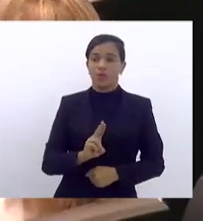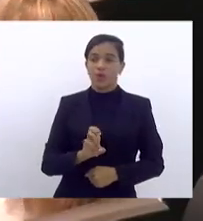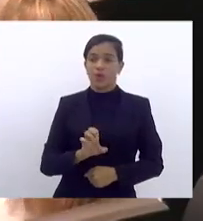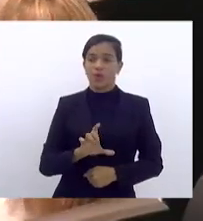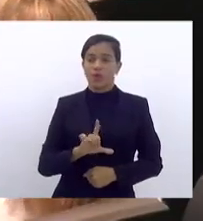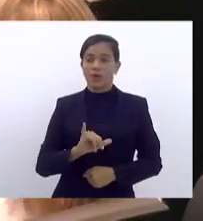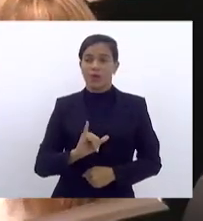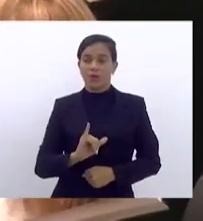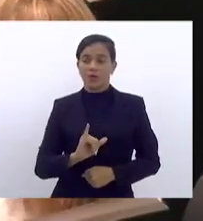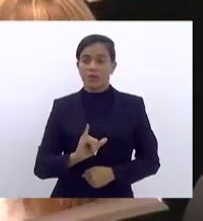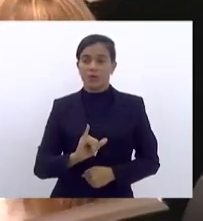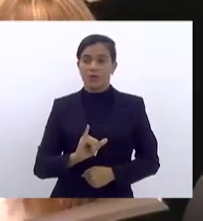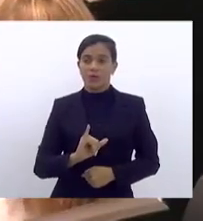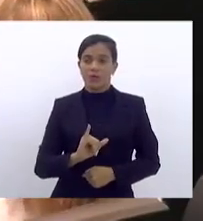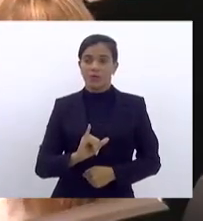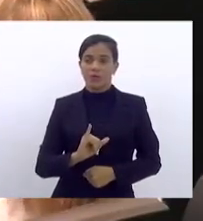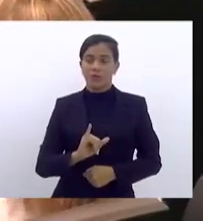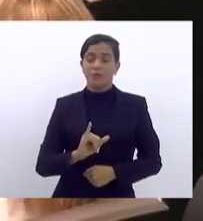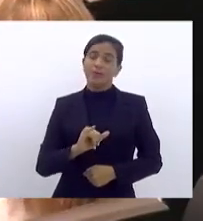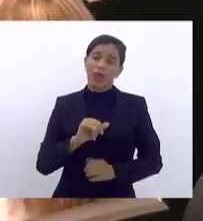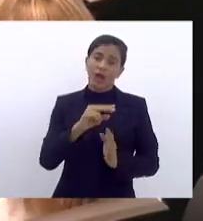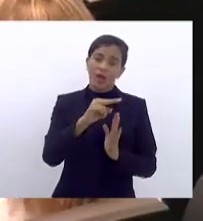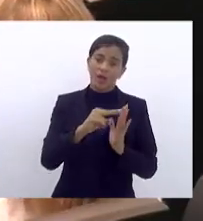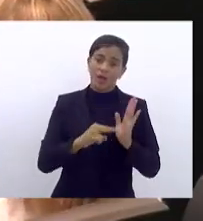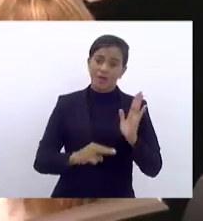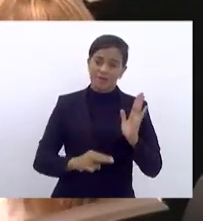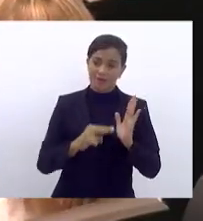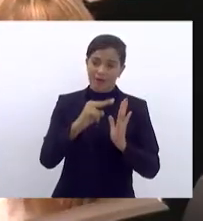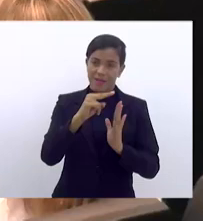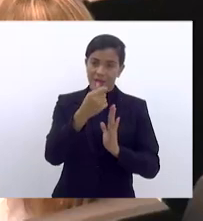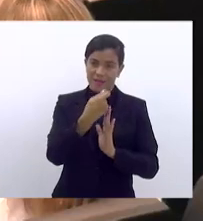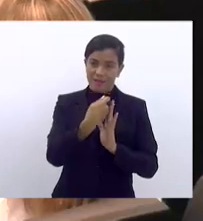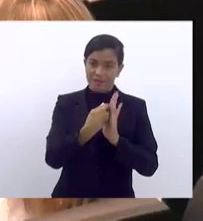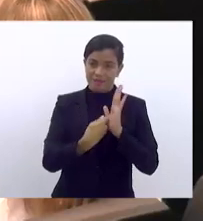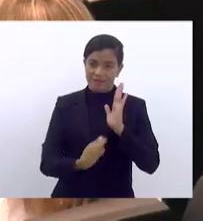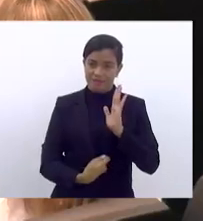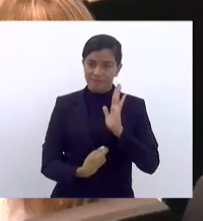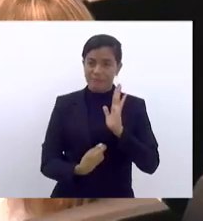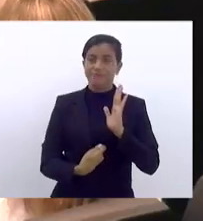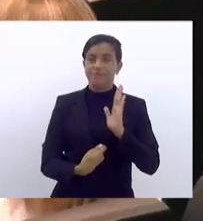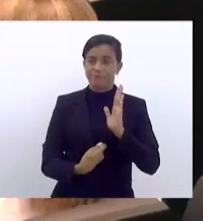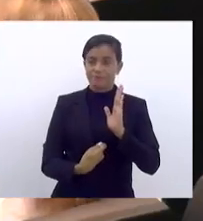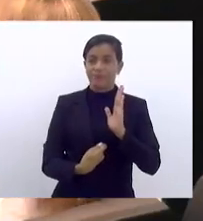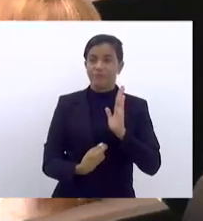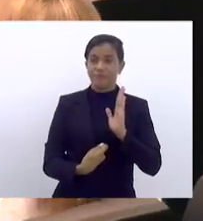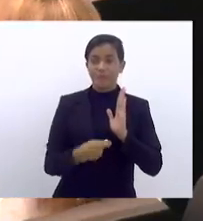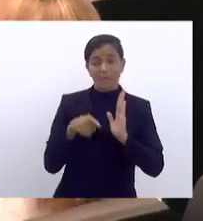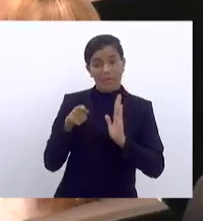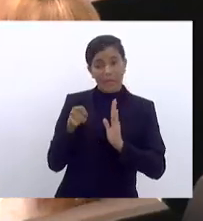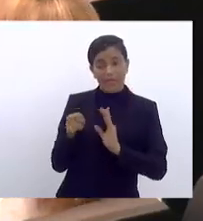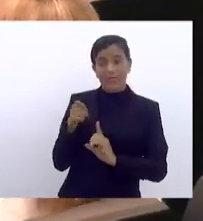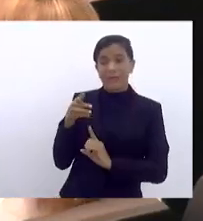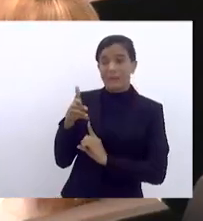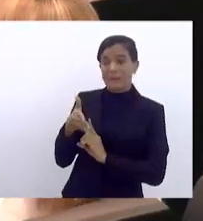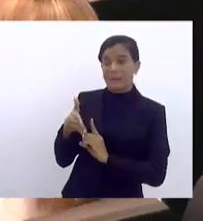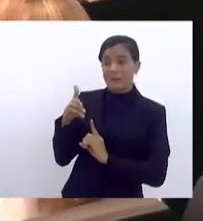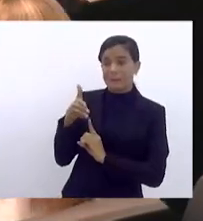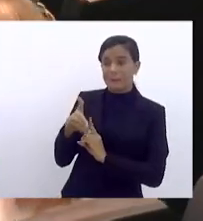representa e vai ler a carta que a Sueli viu que seria uma das palestrantes